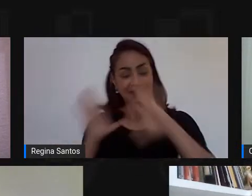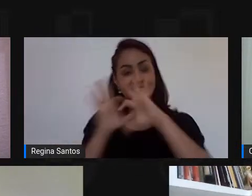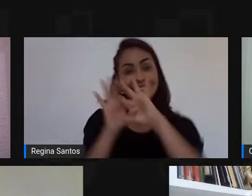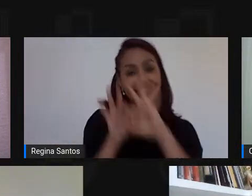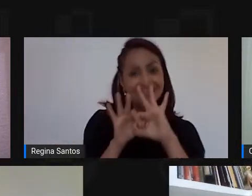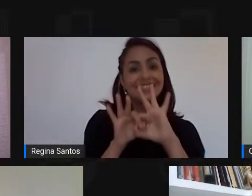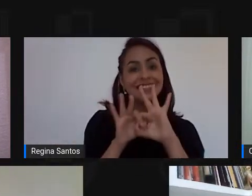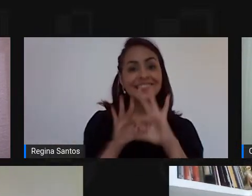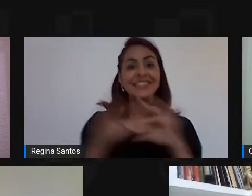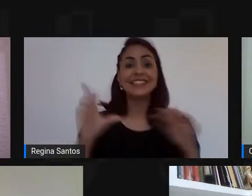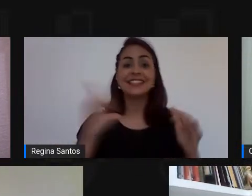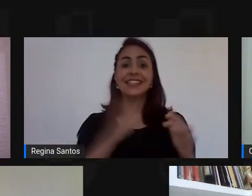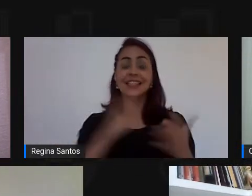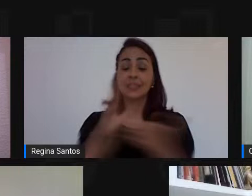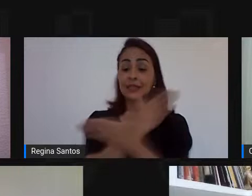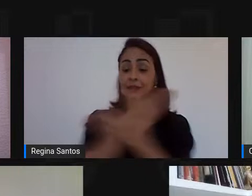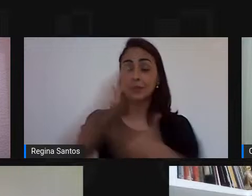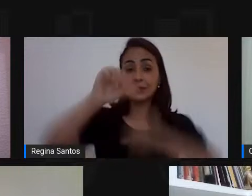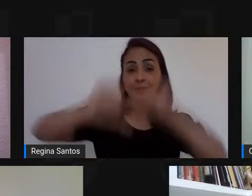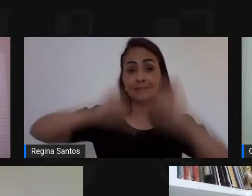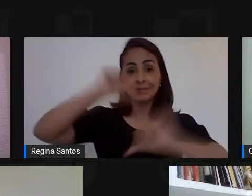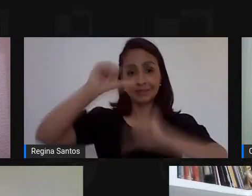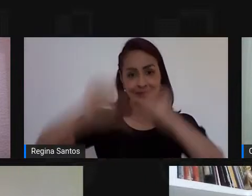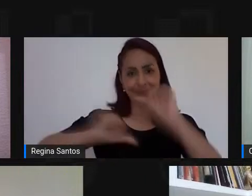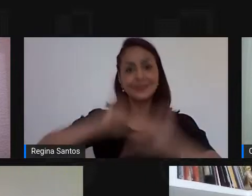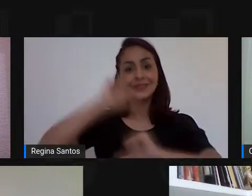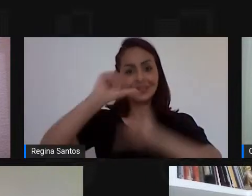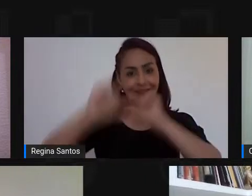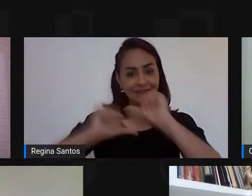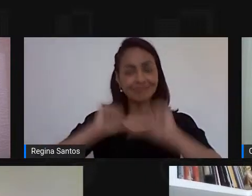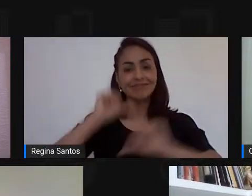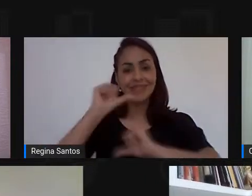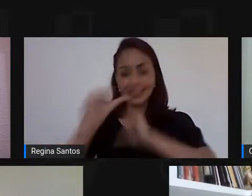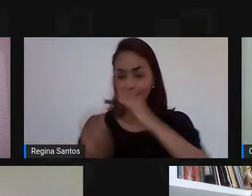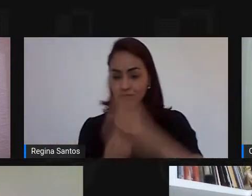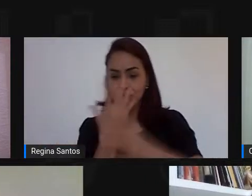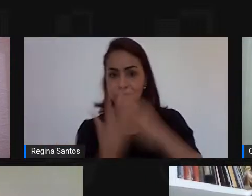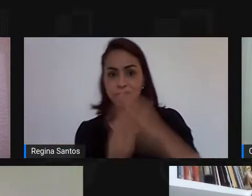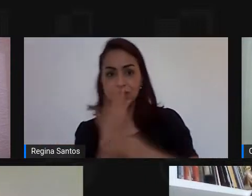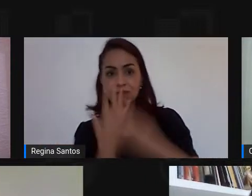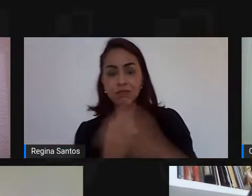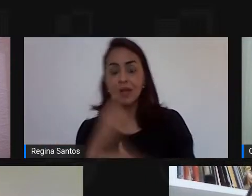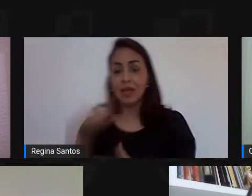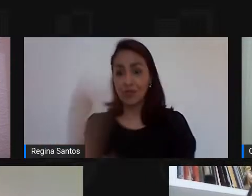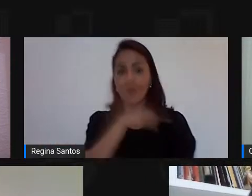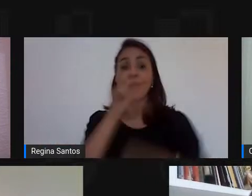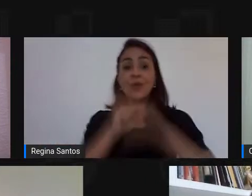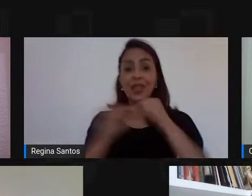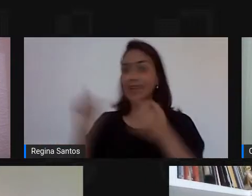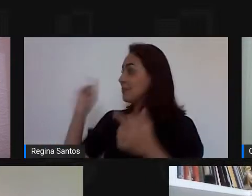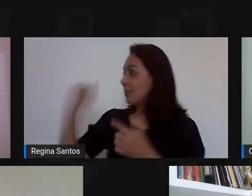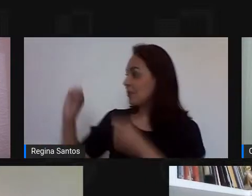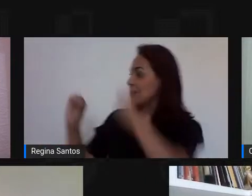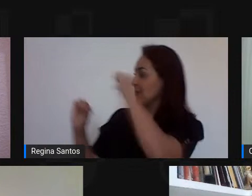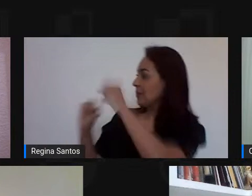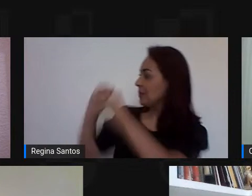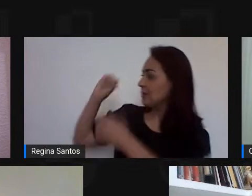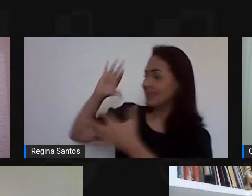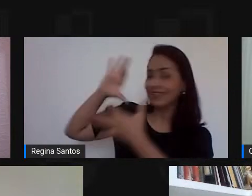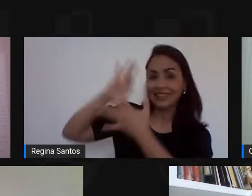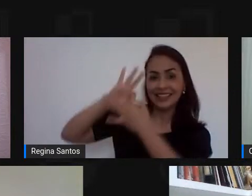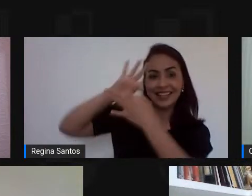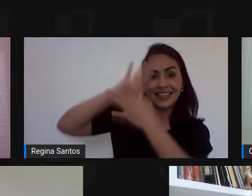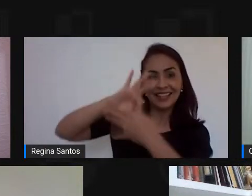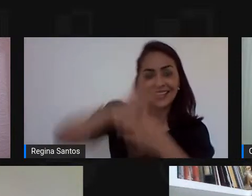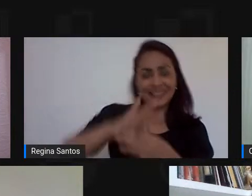mudanças são implantadas, e é muito legal, porque a gente vai compondo aos pouquinhos essa história, C.I.U.D.S. Professor Olinda, mais uma